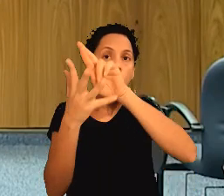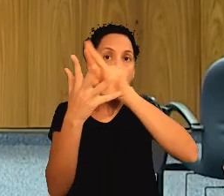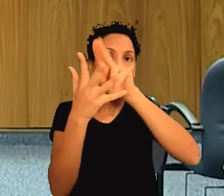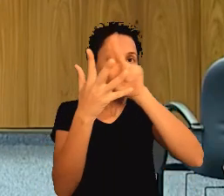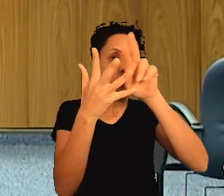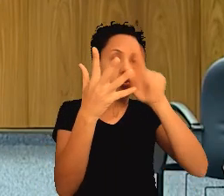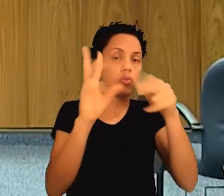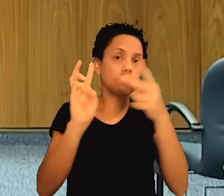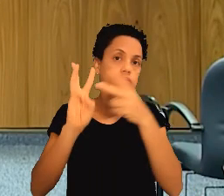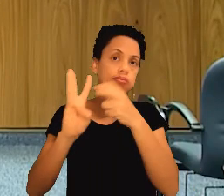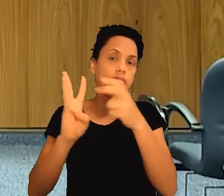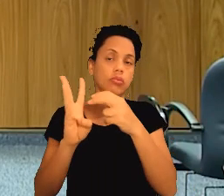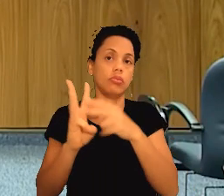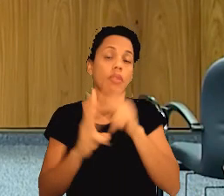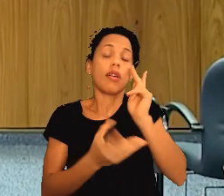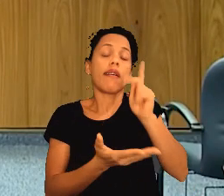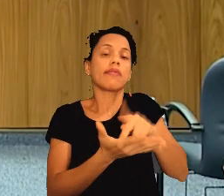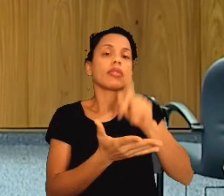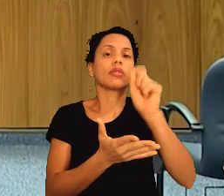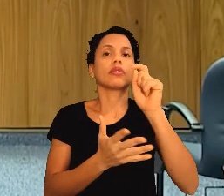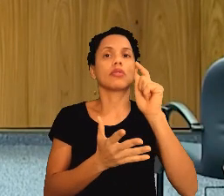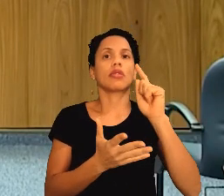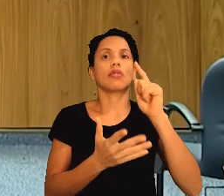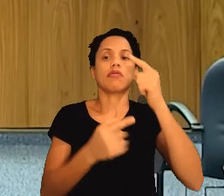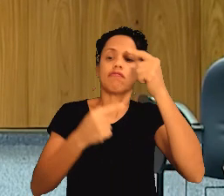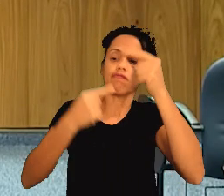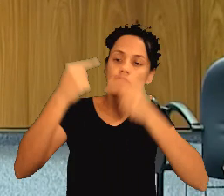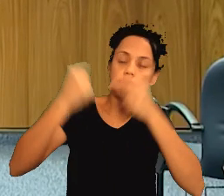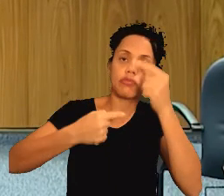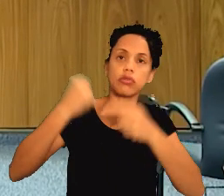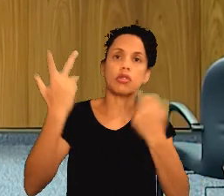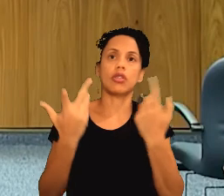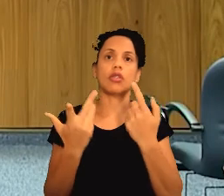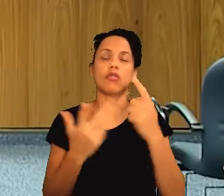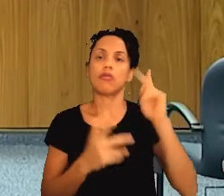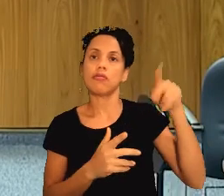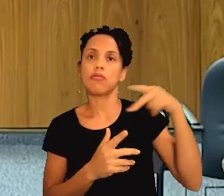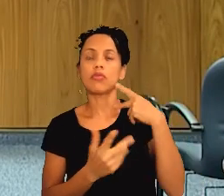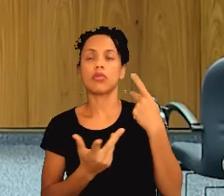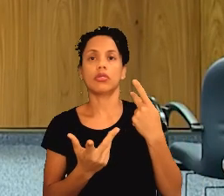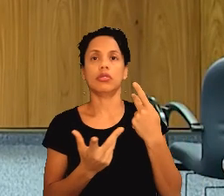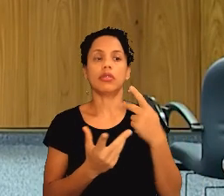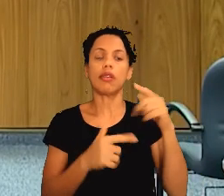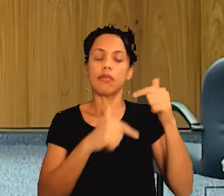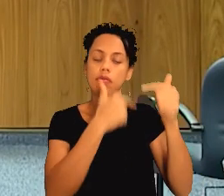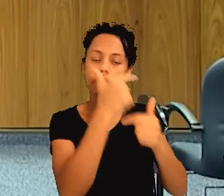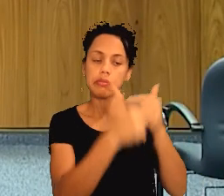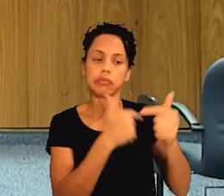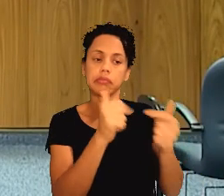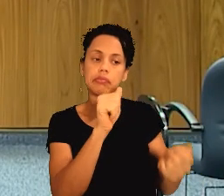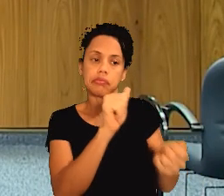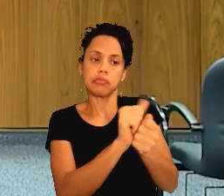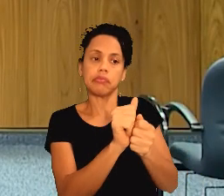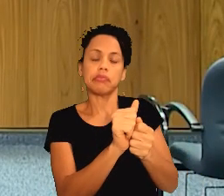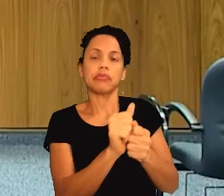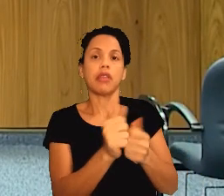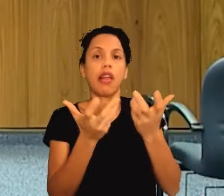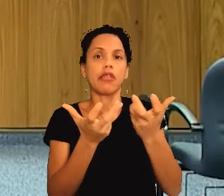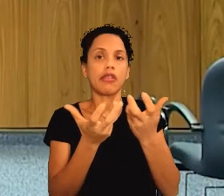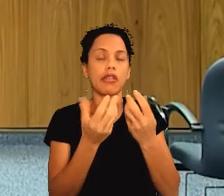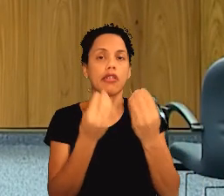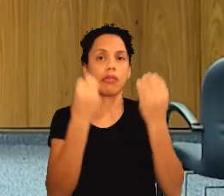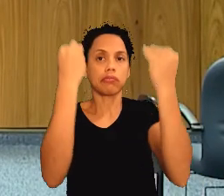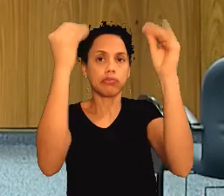os Vaimiri-Atuari, mas, na verdade, a política indigenista de então estava a serviço, né,